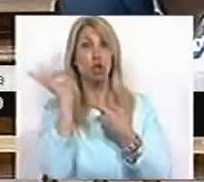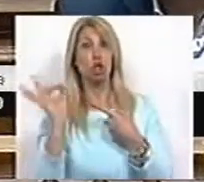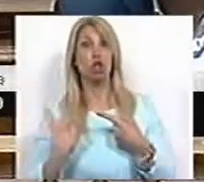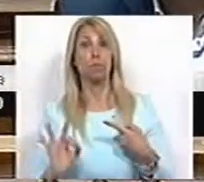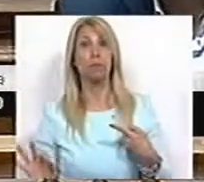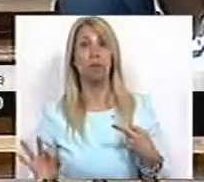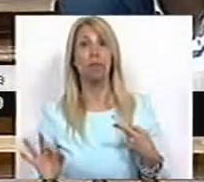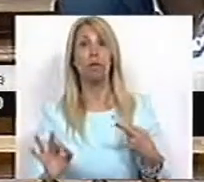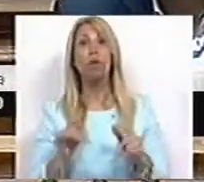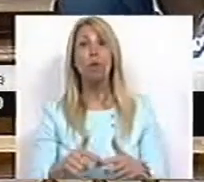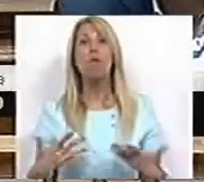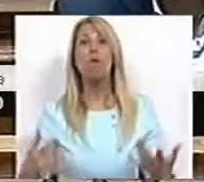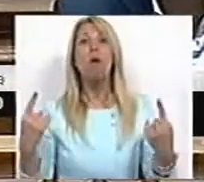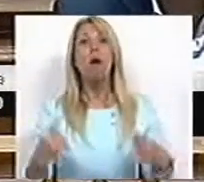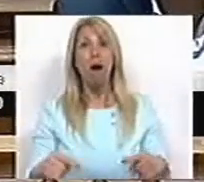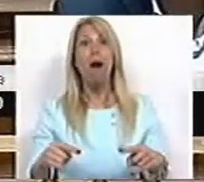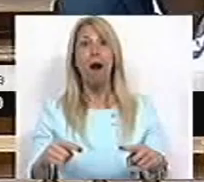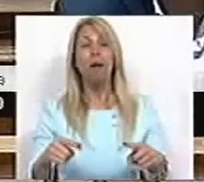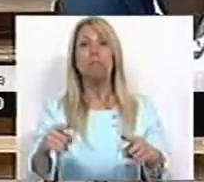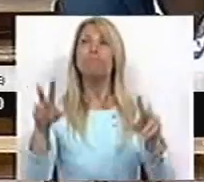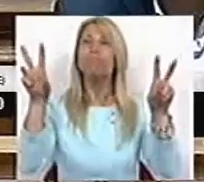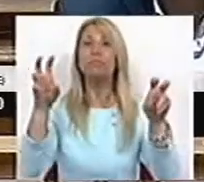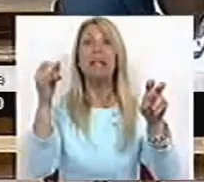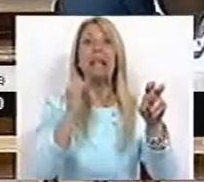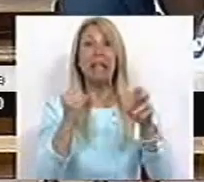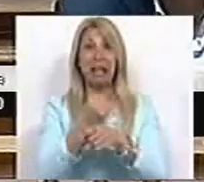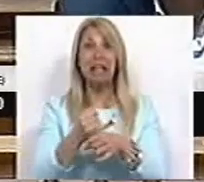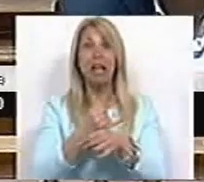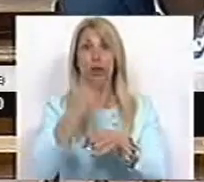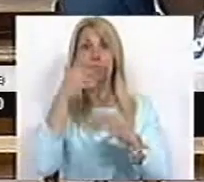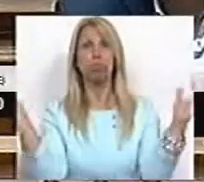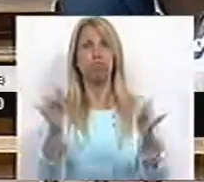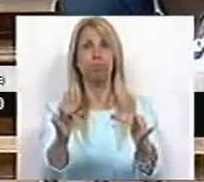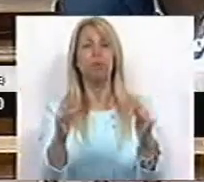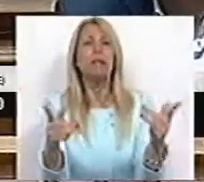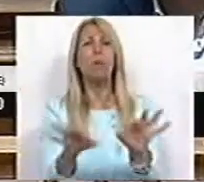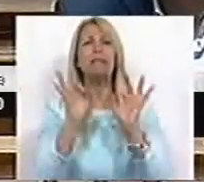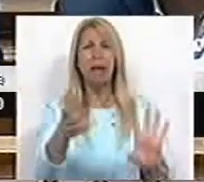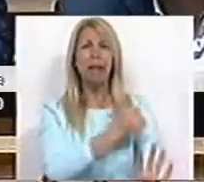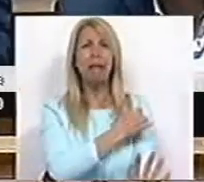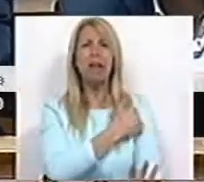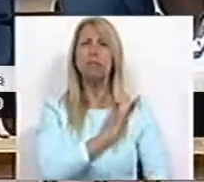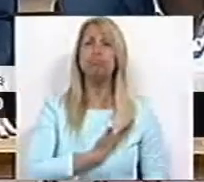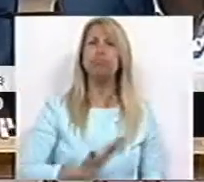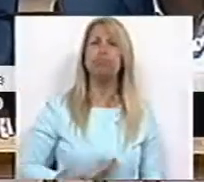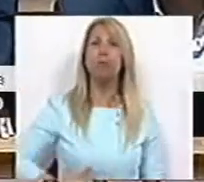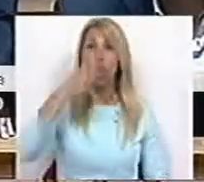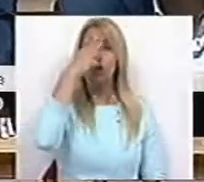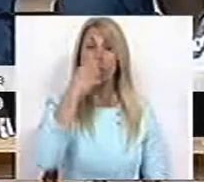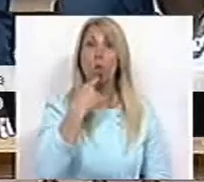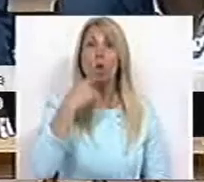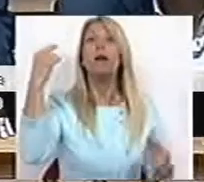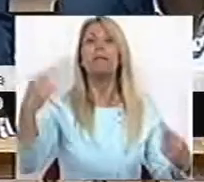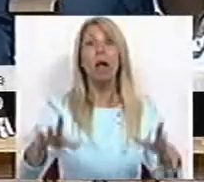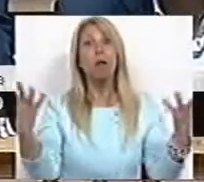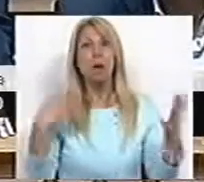específicas, temos hoje o repovoamento das ilhas, que são um tipo de habitação tradicional que tem muita história, mas também tem muito